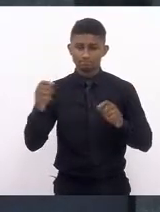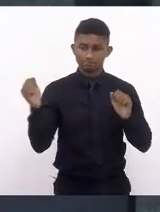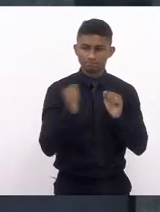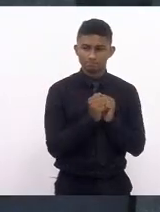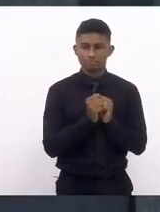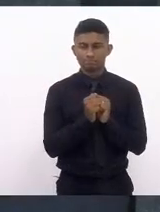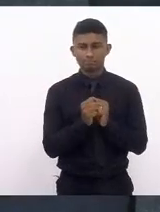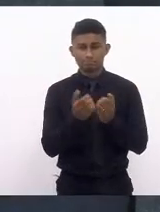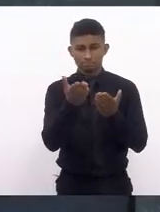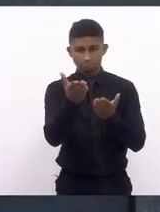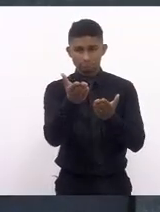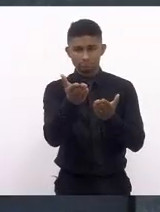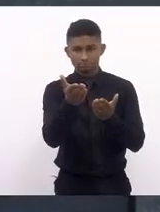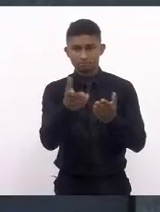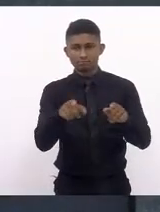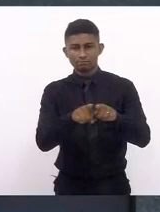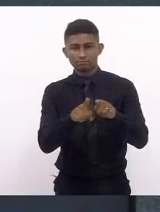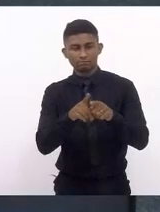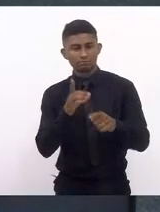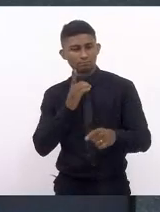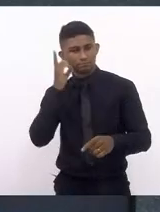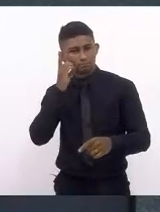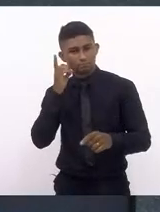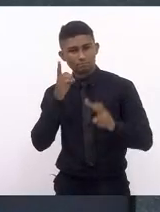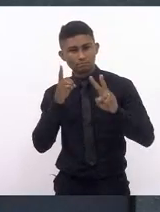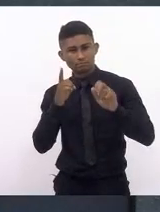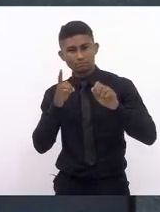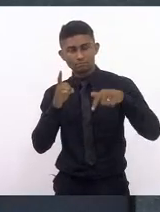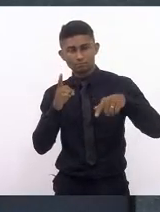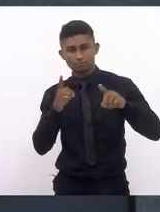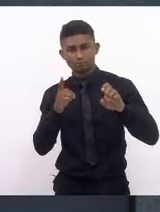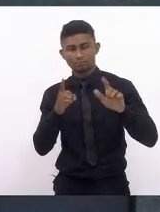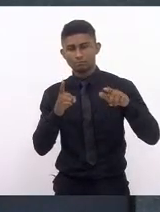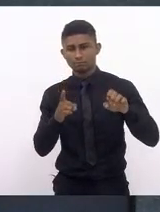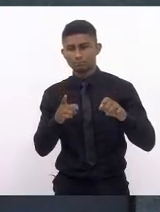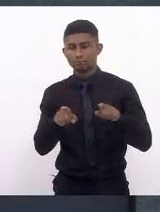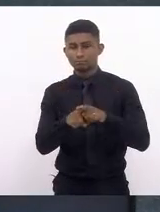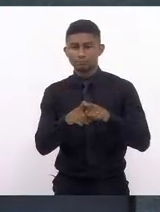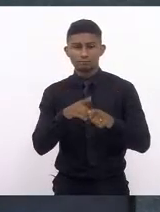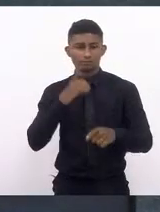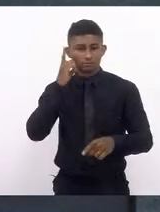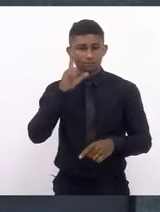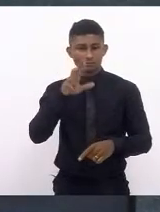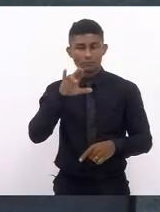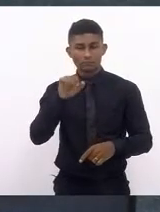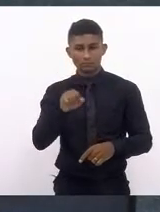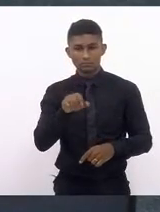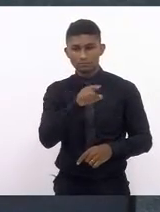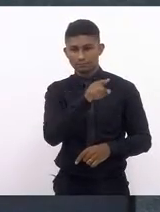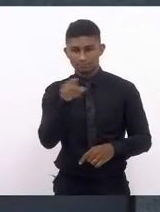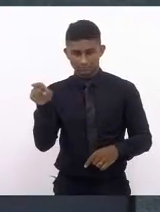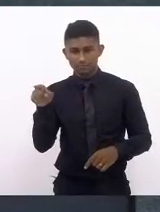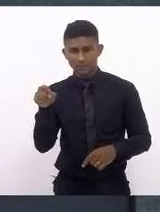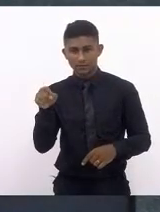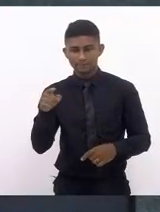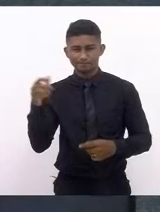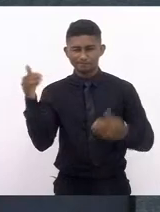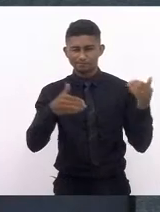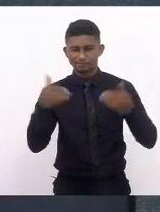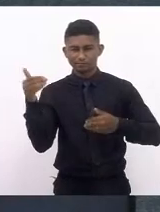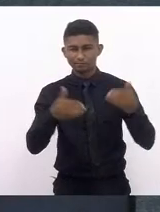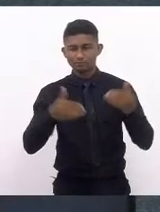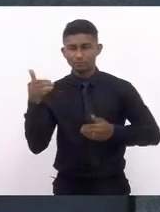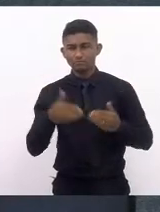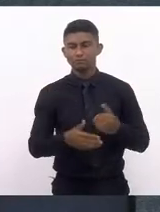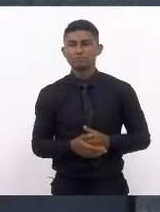comigo não só você excelência como Deputado waldeck Carneiro e Deputado Luiz Paulo que participam de o primeiro